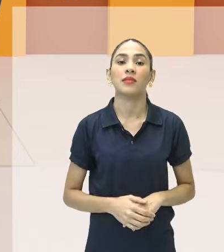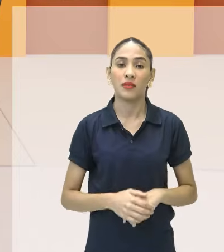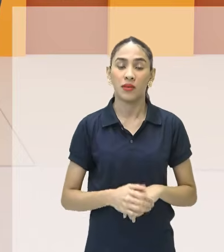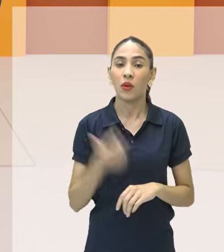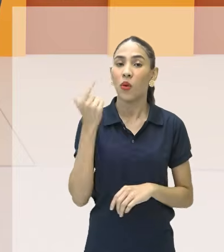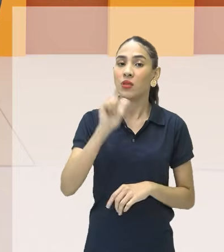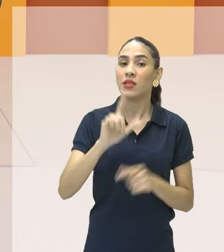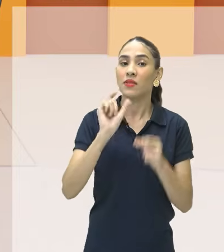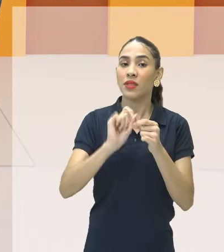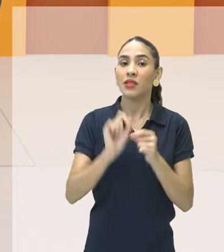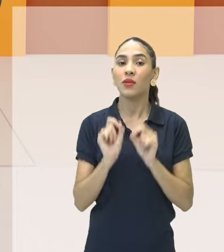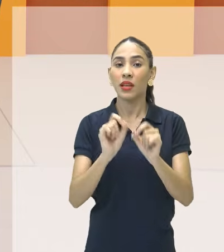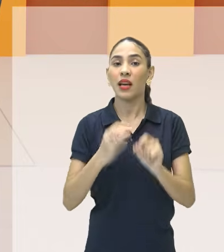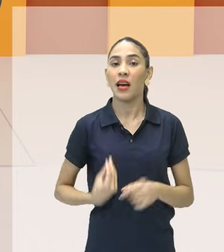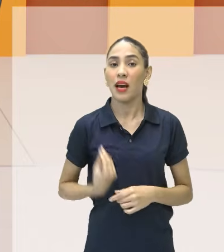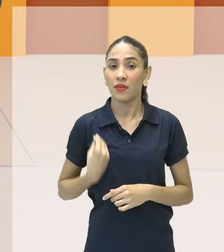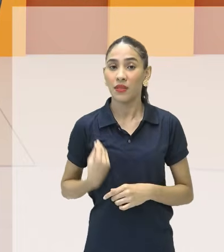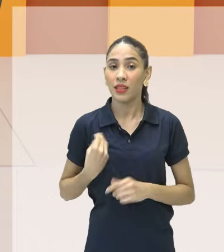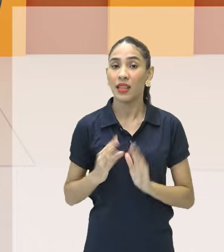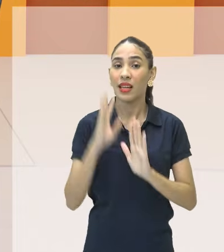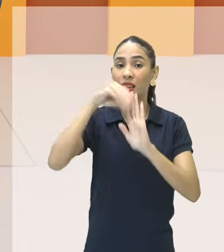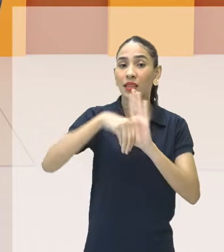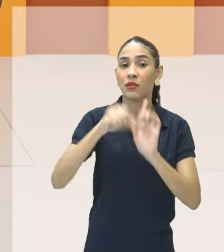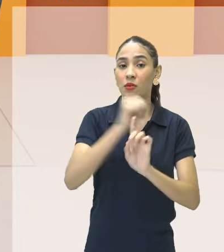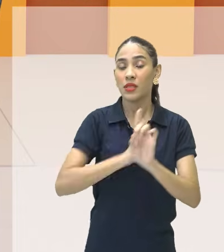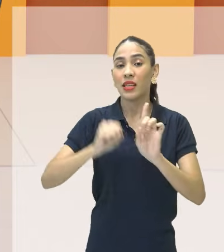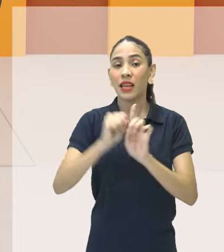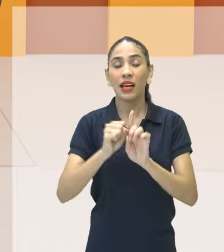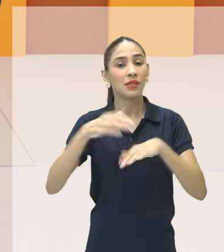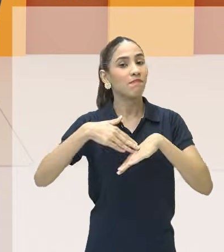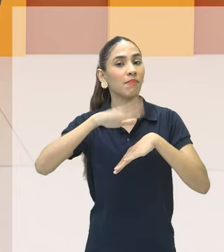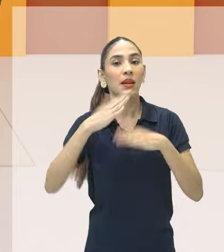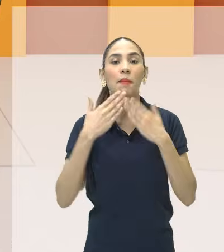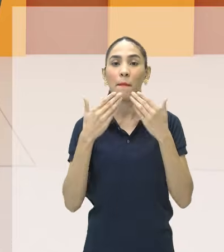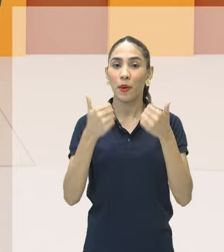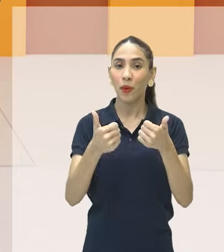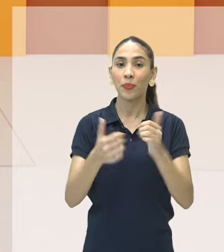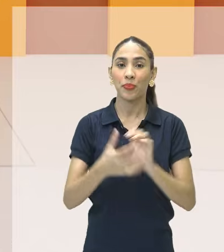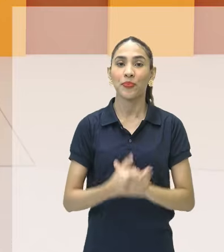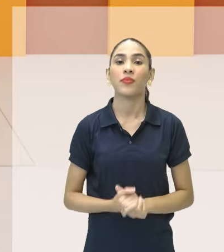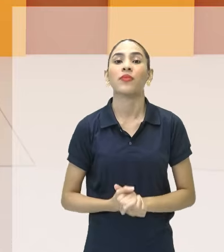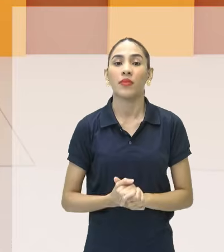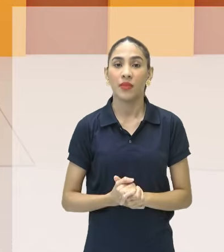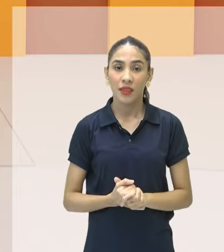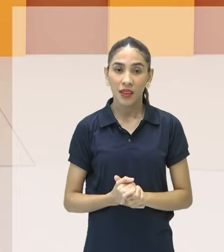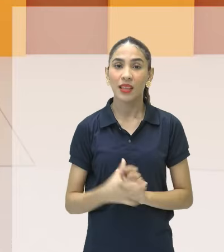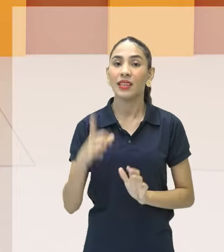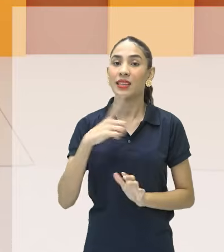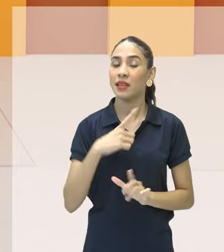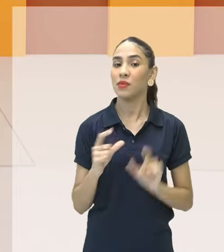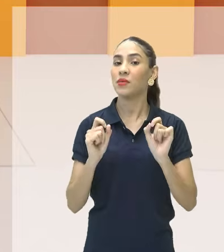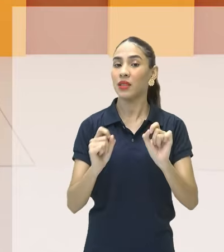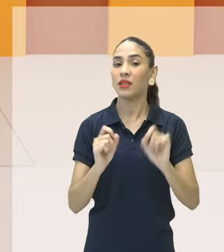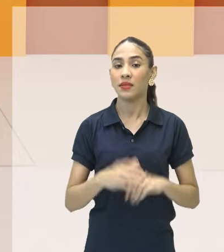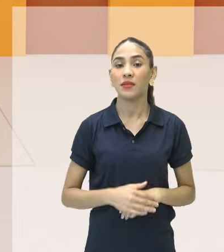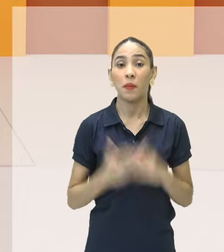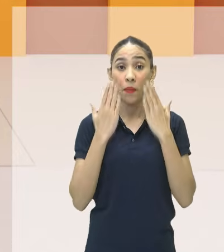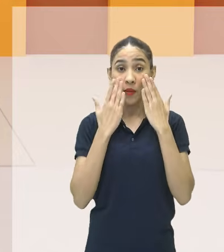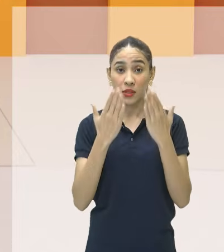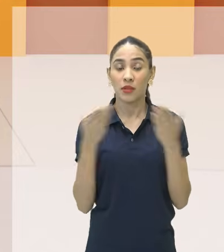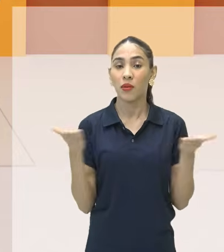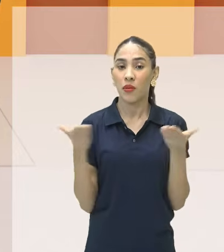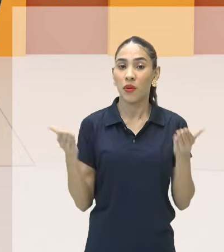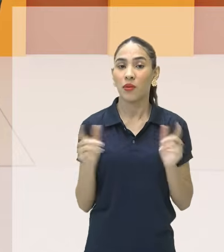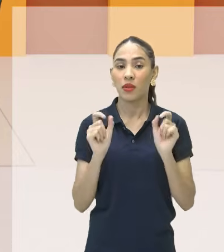para fazer com que a vida em sociedade seja uma vida cada vez melhor. E aqui nós temos, né, mostrando para vocês